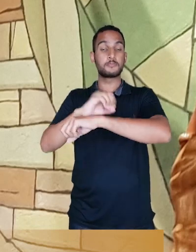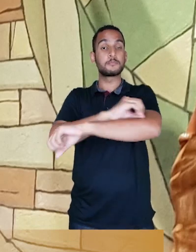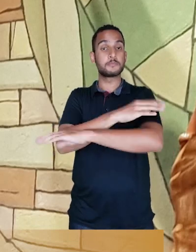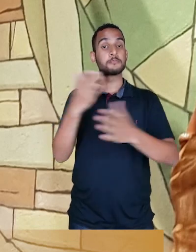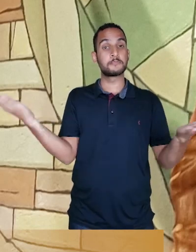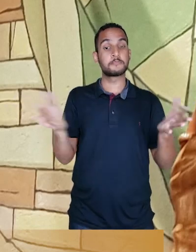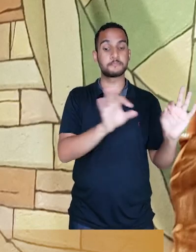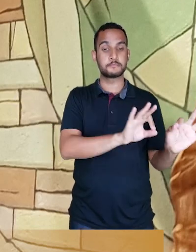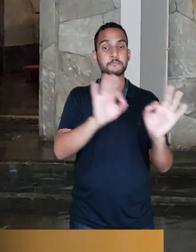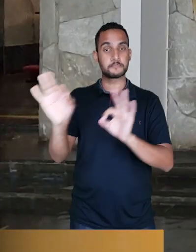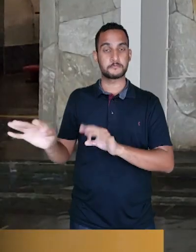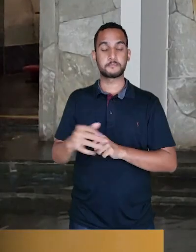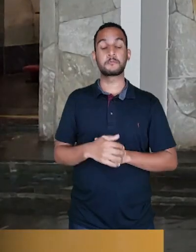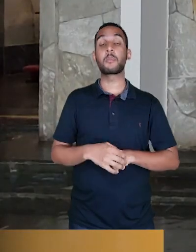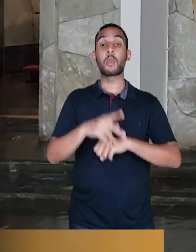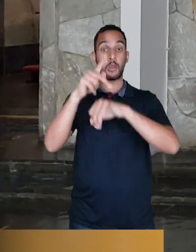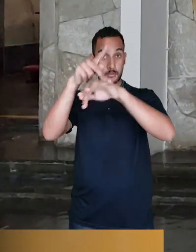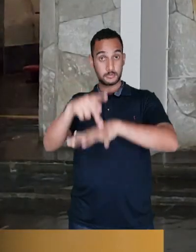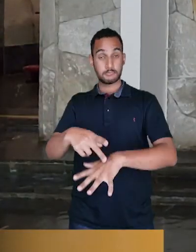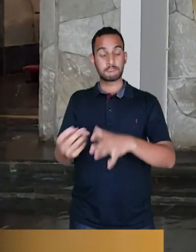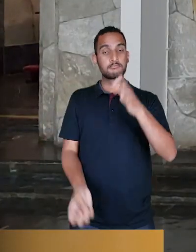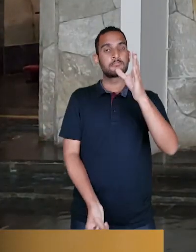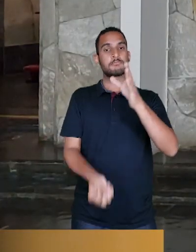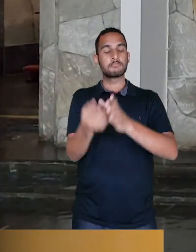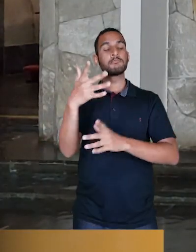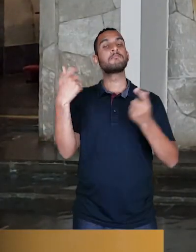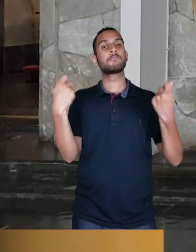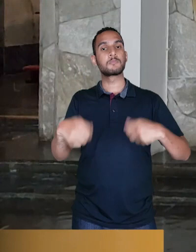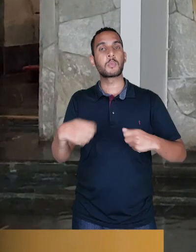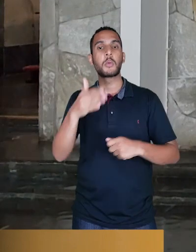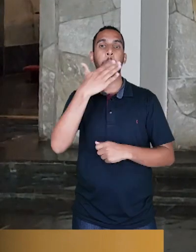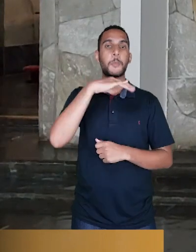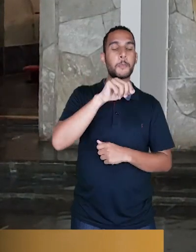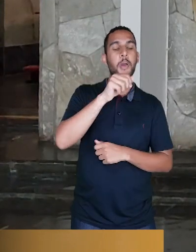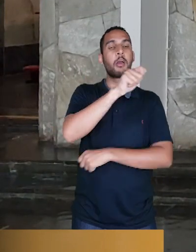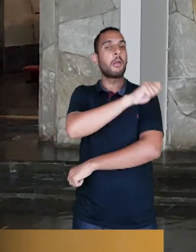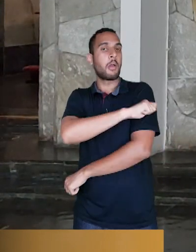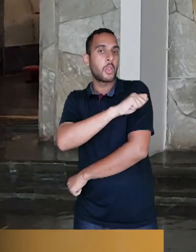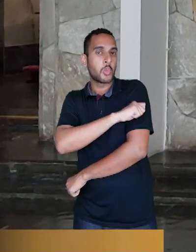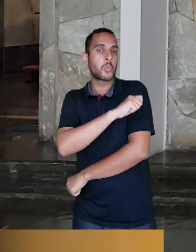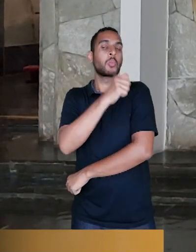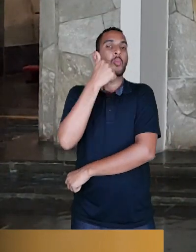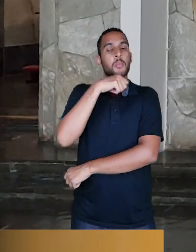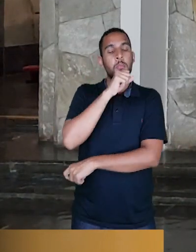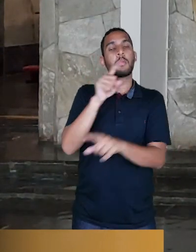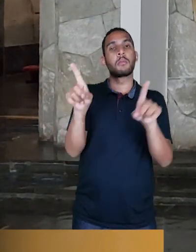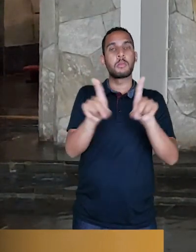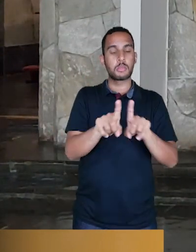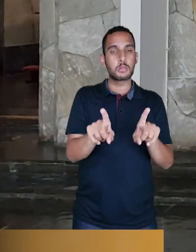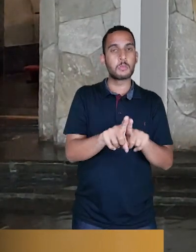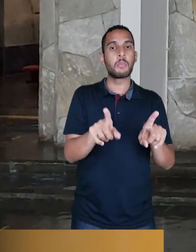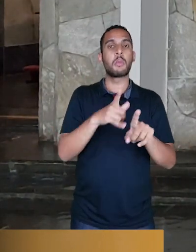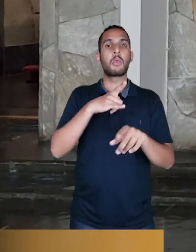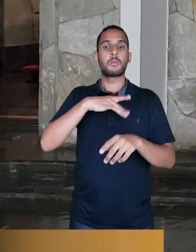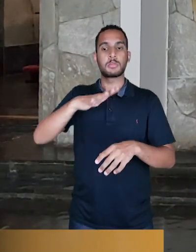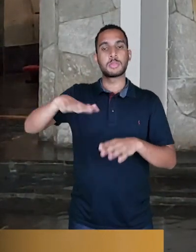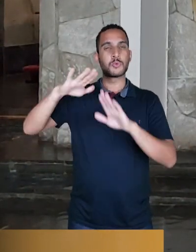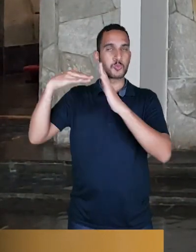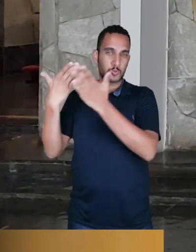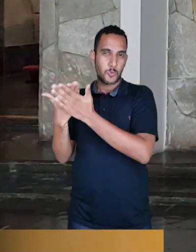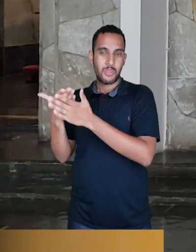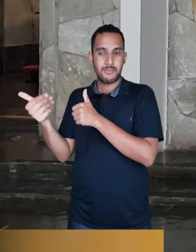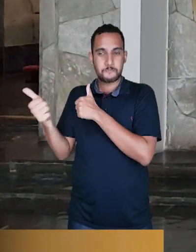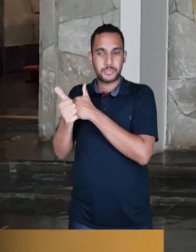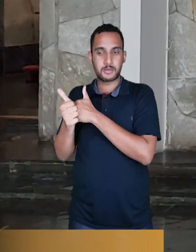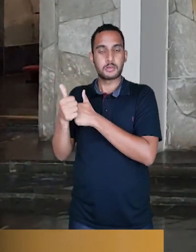acompanhe a reportagem a parar de são joão bosco nasceu da necessidade dos pais e alunos do colégio salesiano atheneu dom bosco